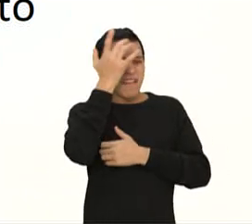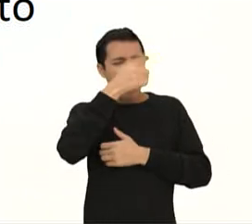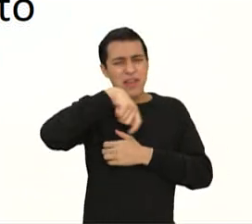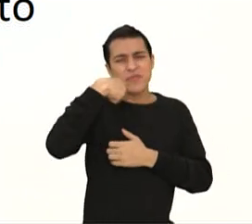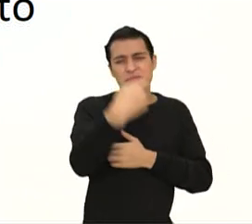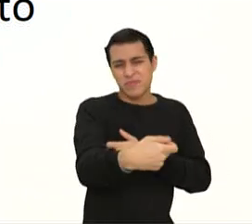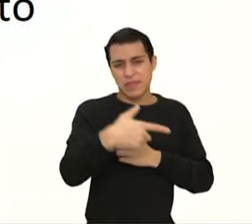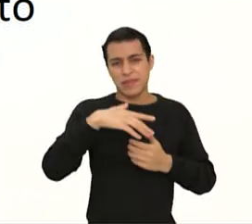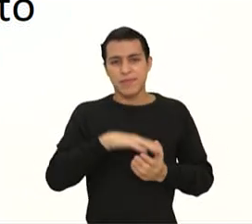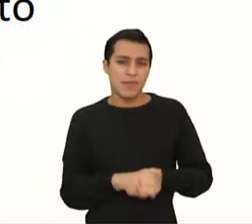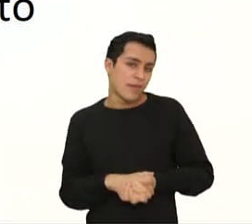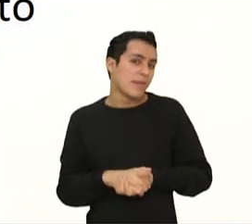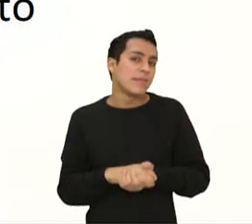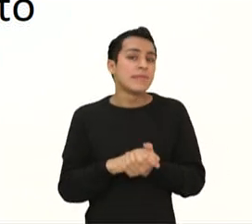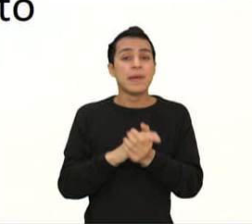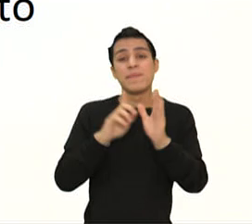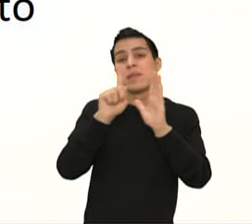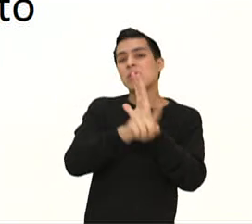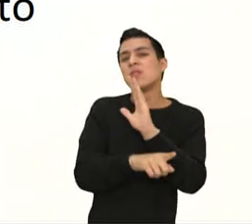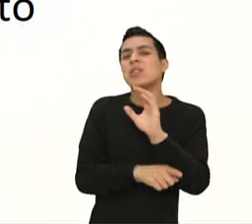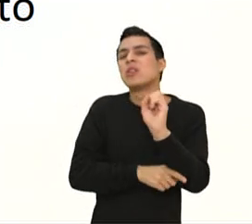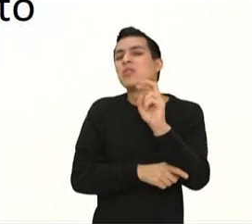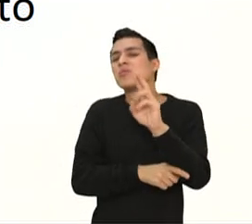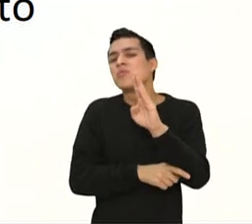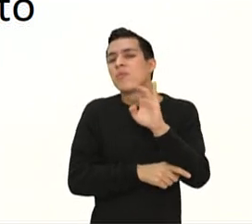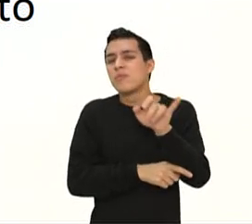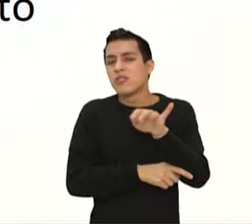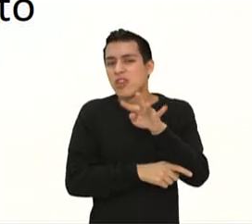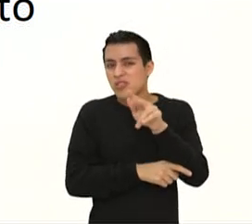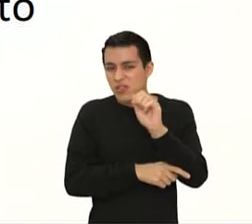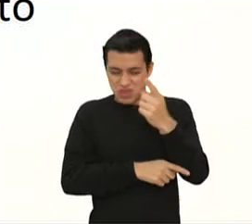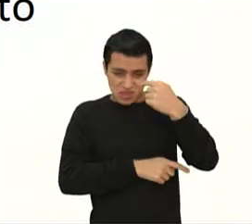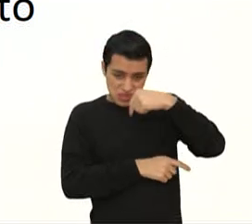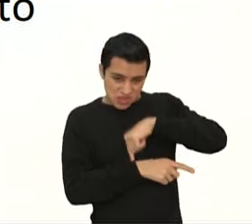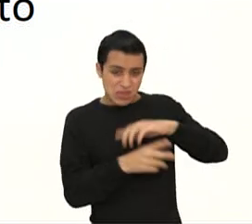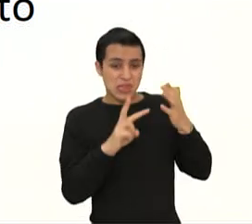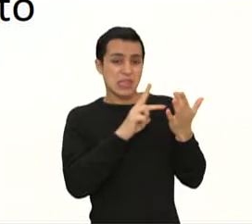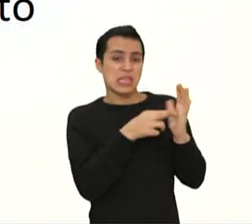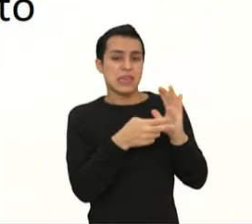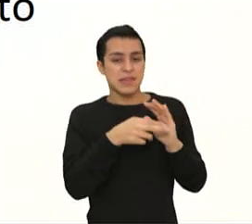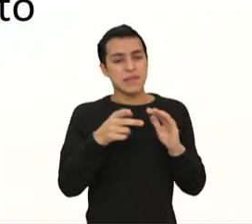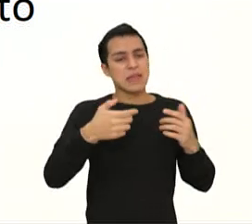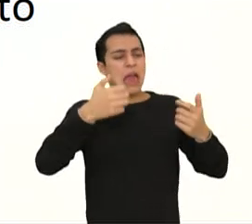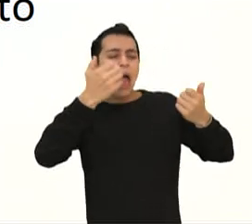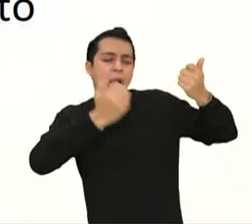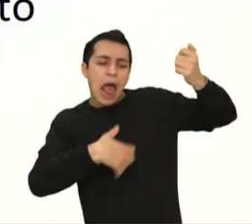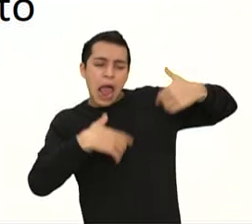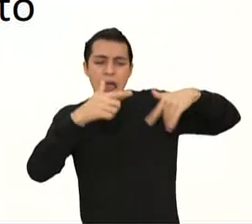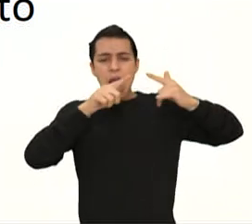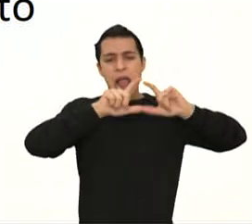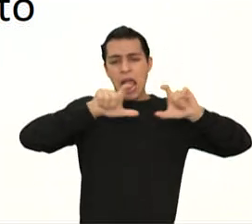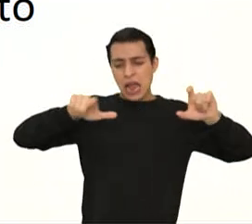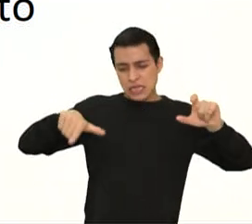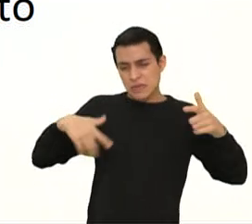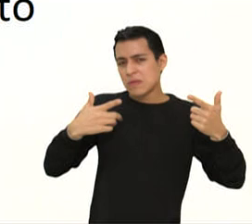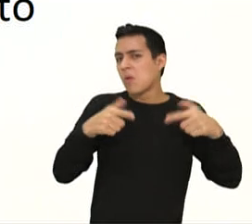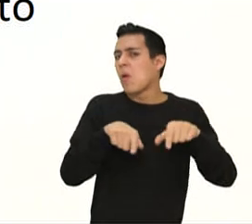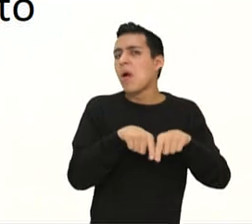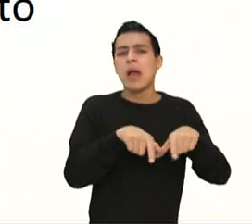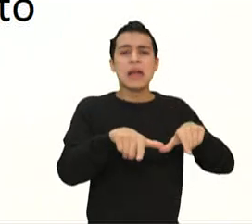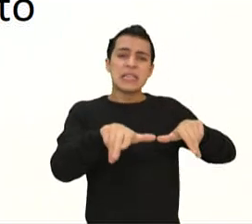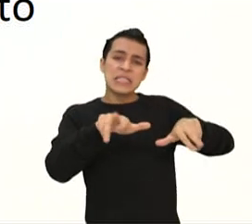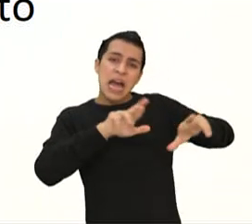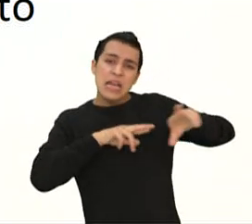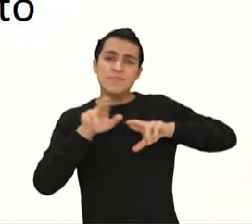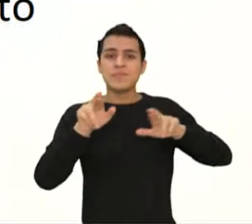fácil. Perguntas subjetivas possibilitam a exposição de ideias particulares. As